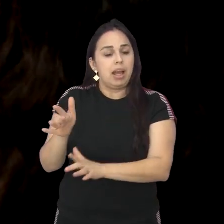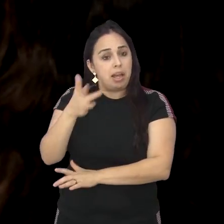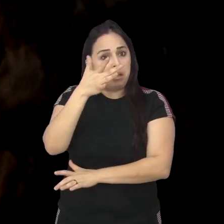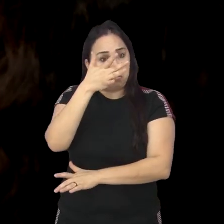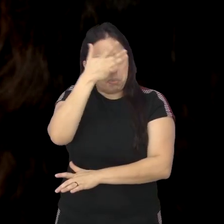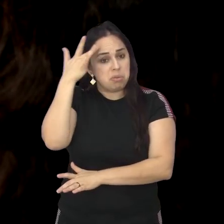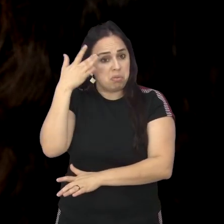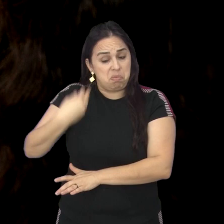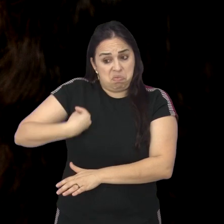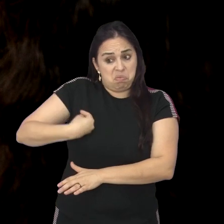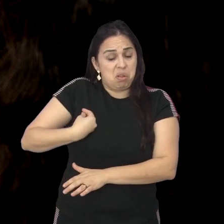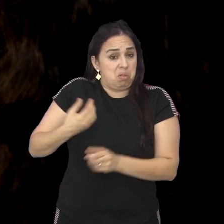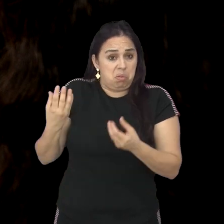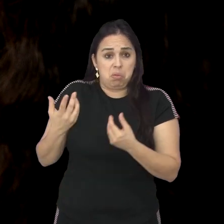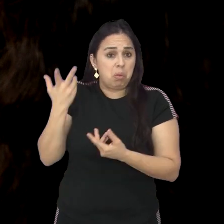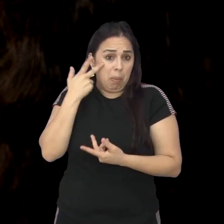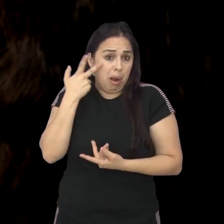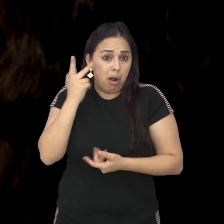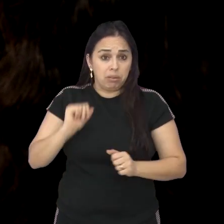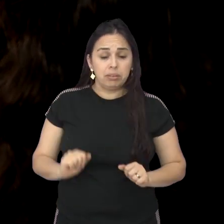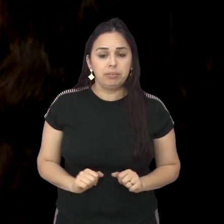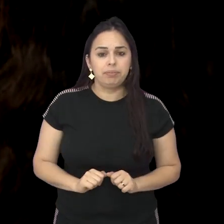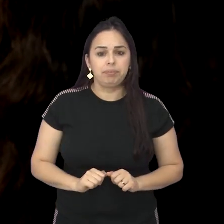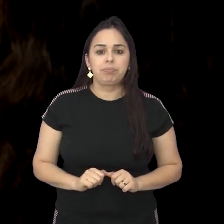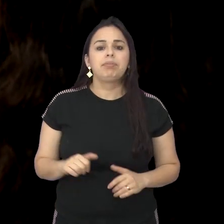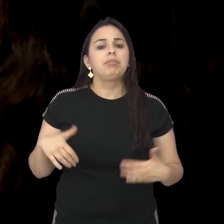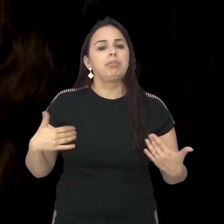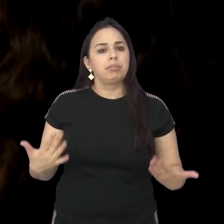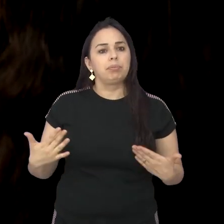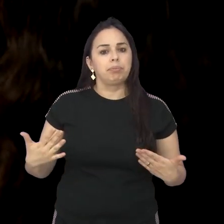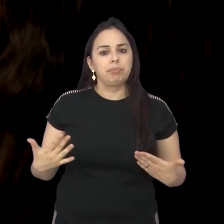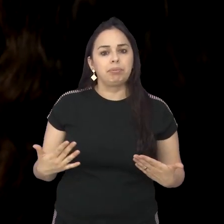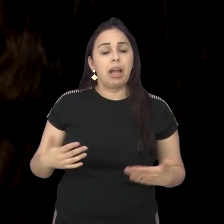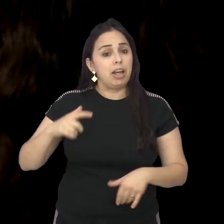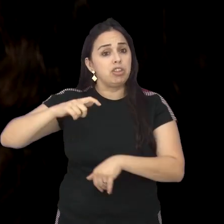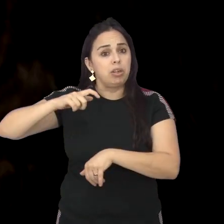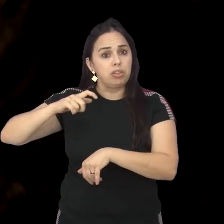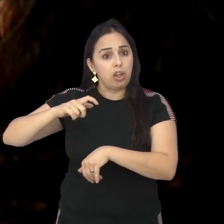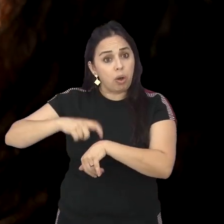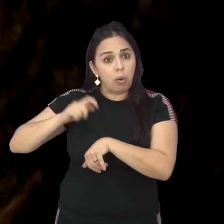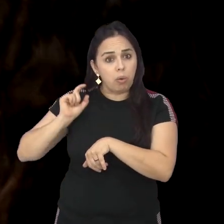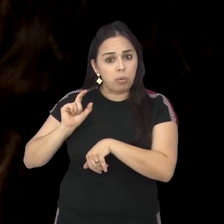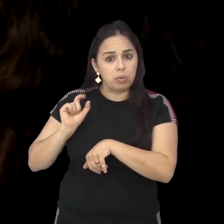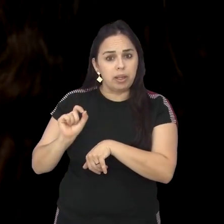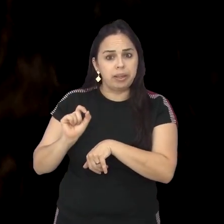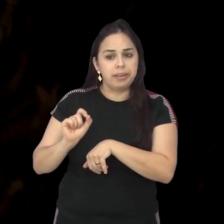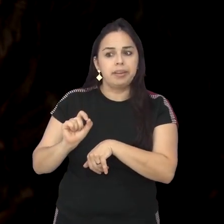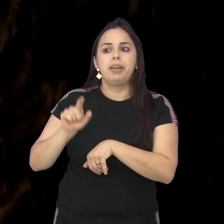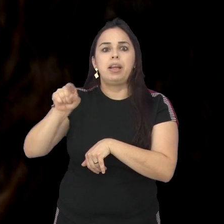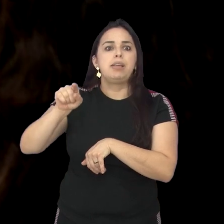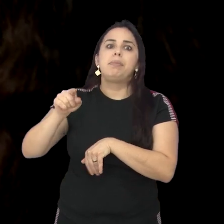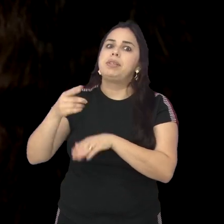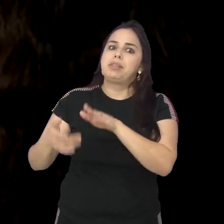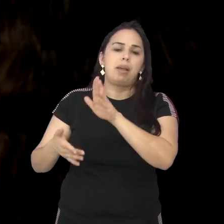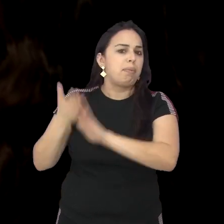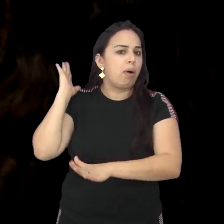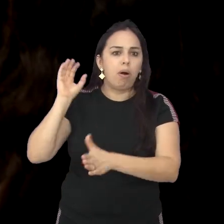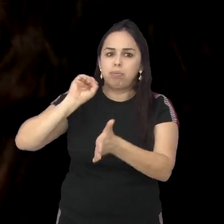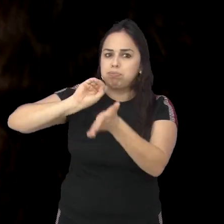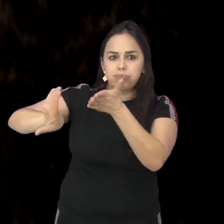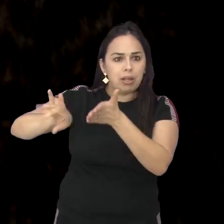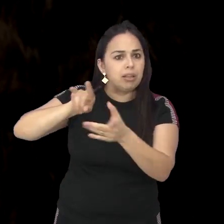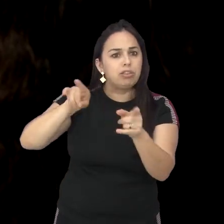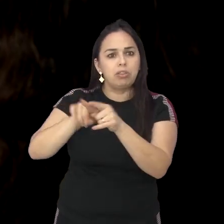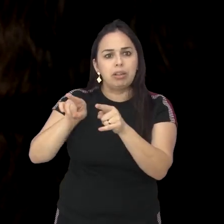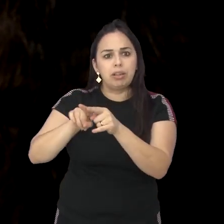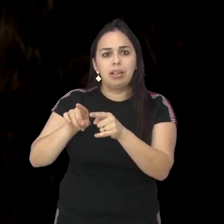ali. E até que chegou o momento de que vai ter a desocupação e a desocupação não vai ser